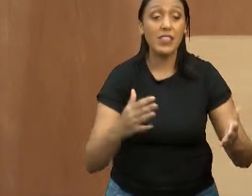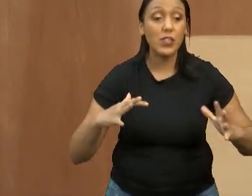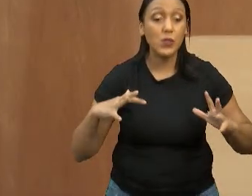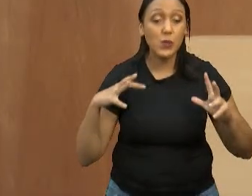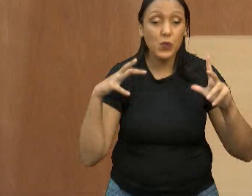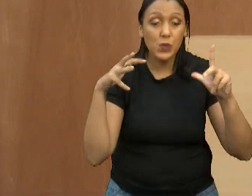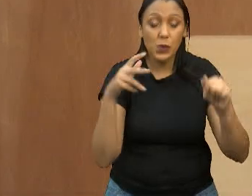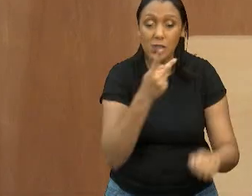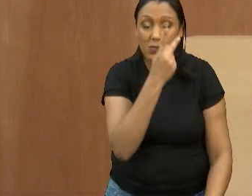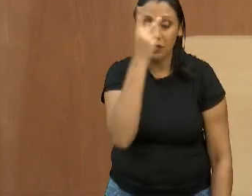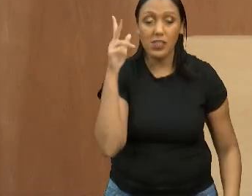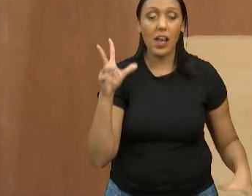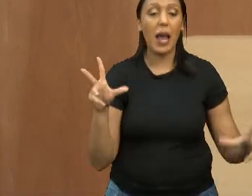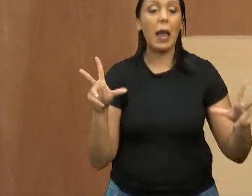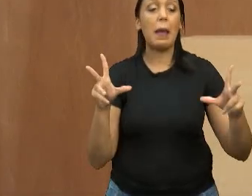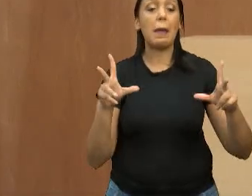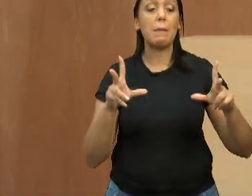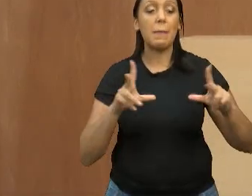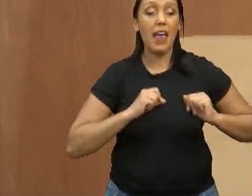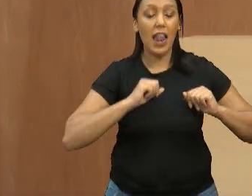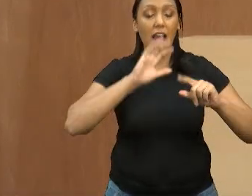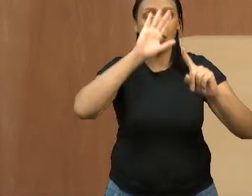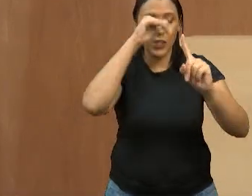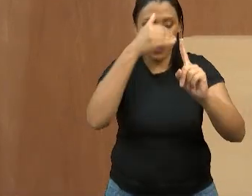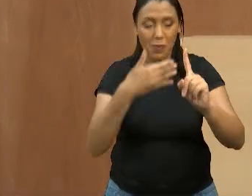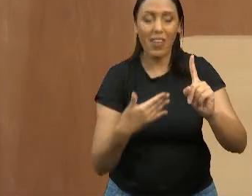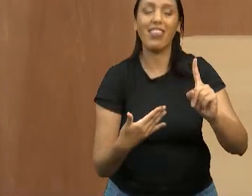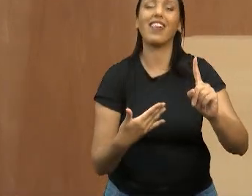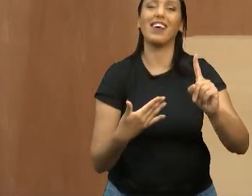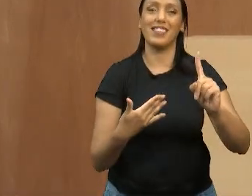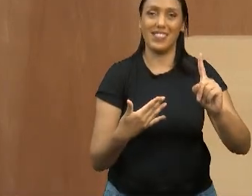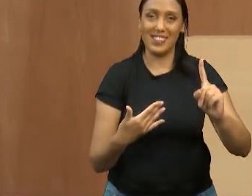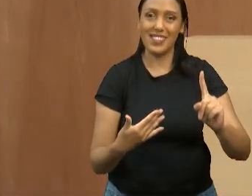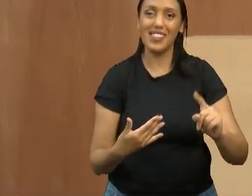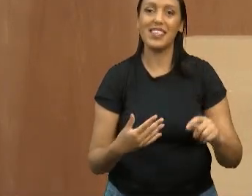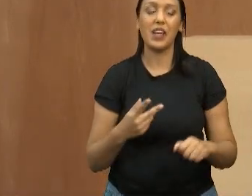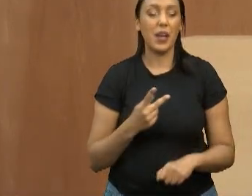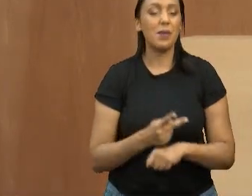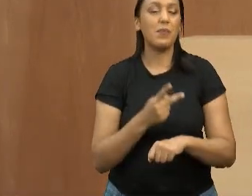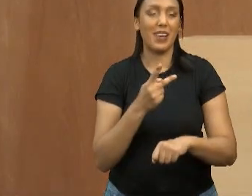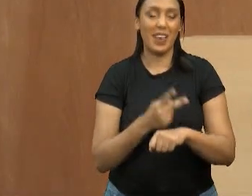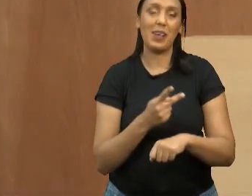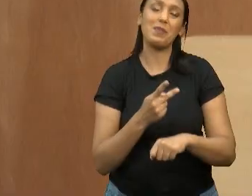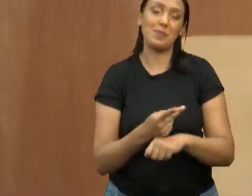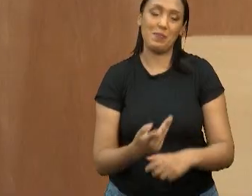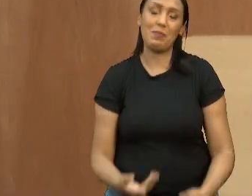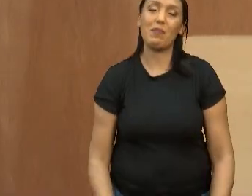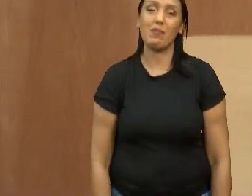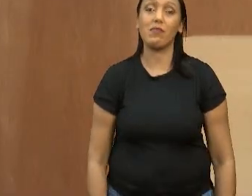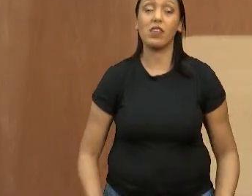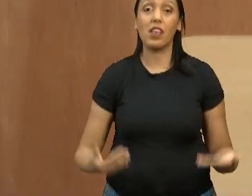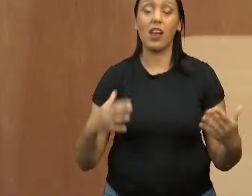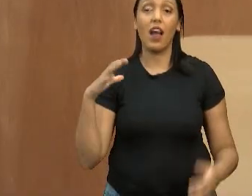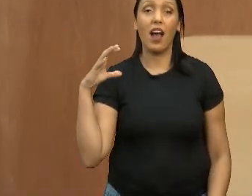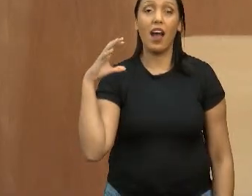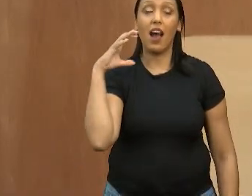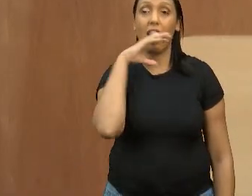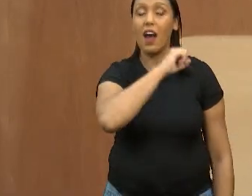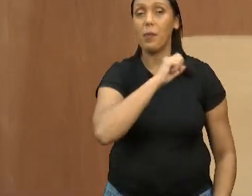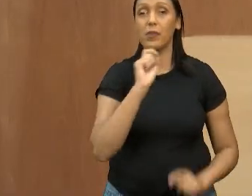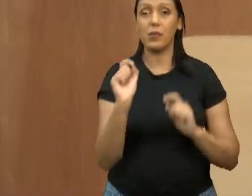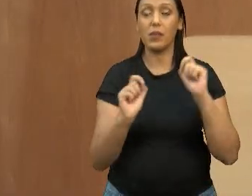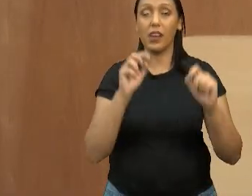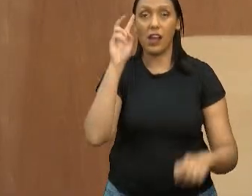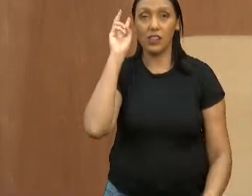parabéns a cada um de vocês. E agora eu gostaria de rapidamente, contar um pouquinho da história